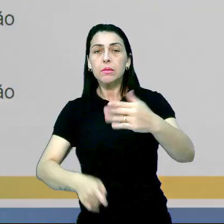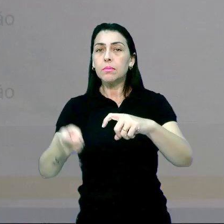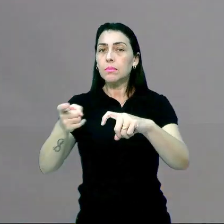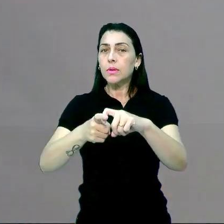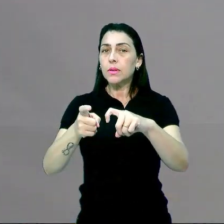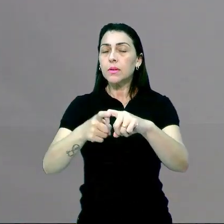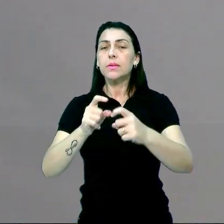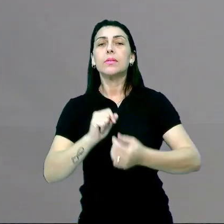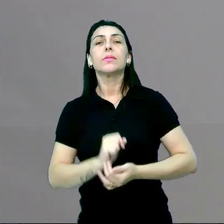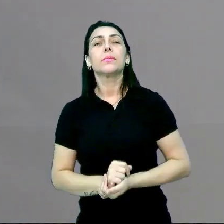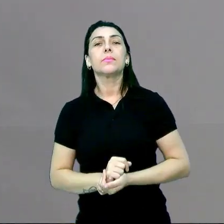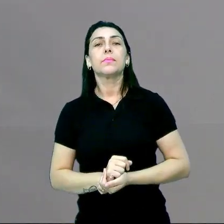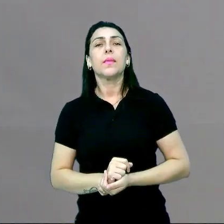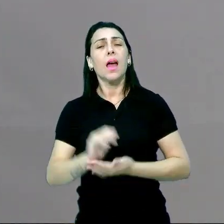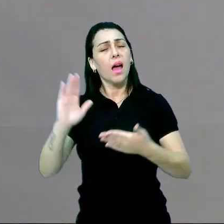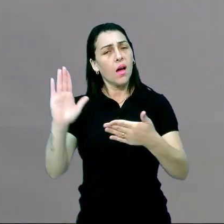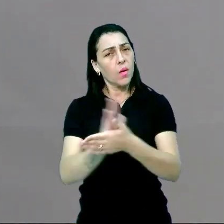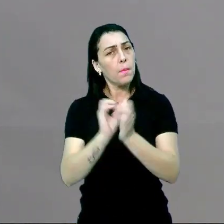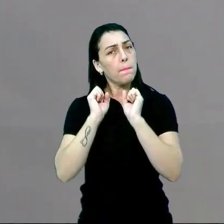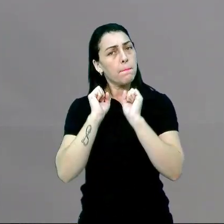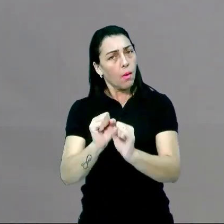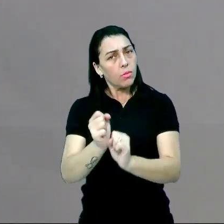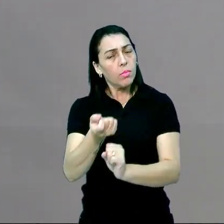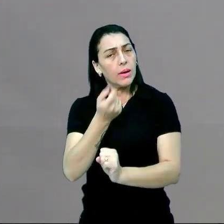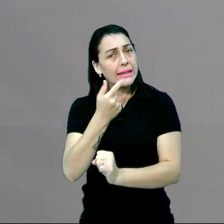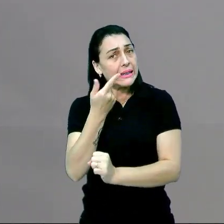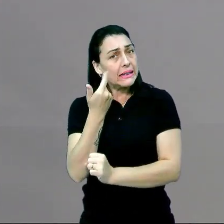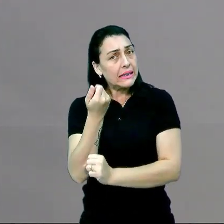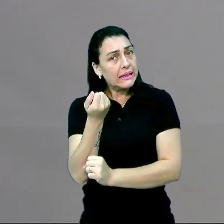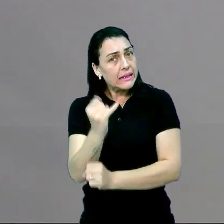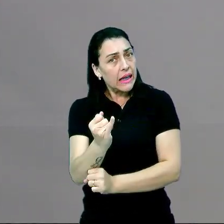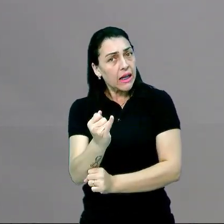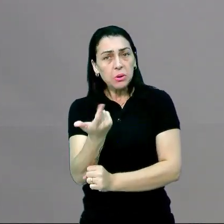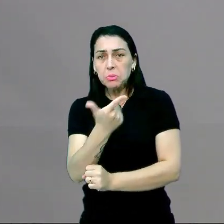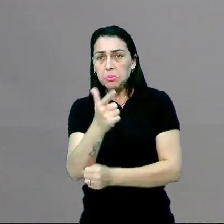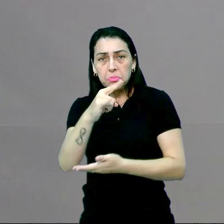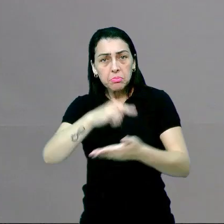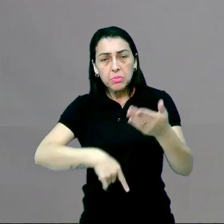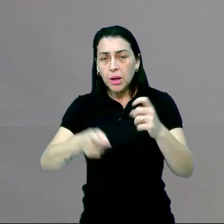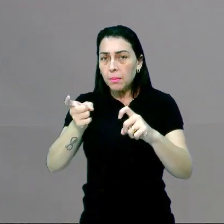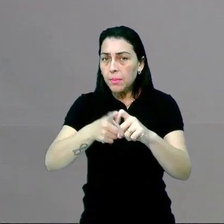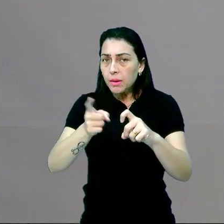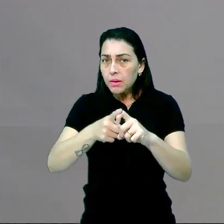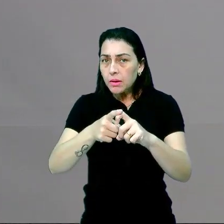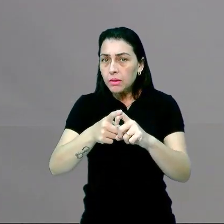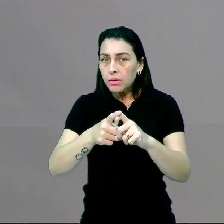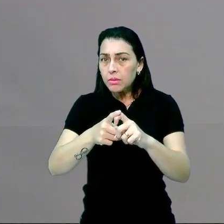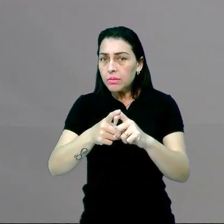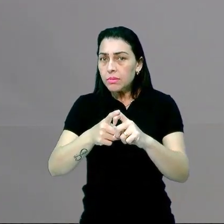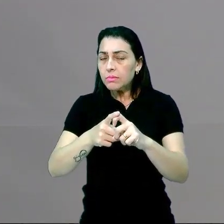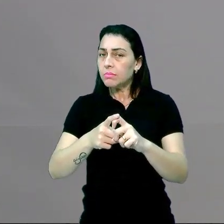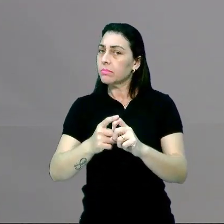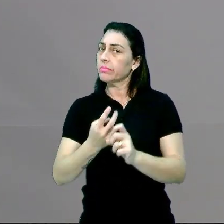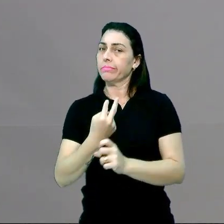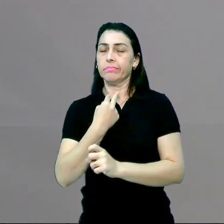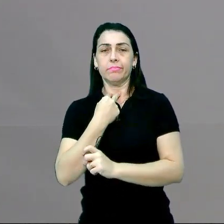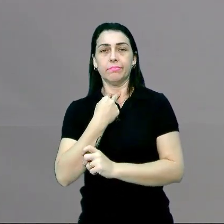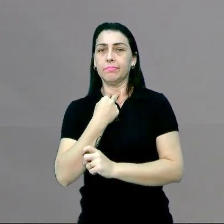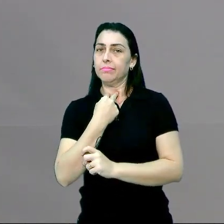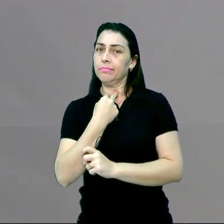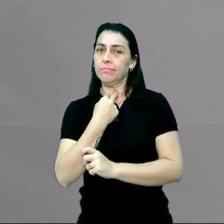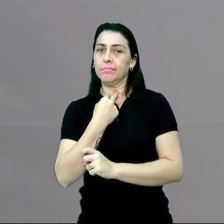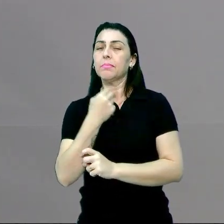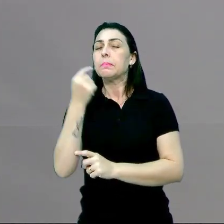prescrição médica. Gente, alguém pode tomar algum medicamento sem a necessidade de uma prescrição médica? Então,